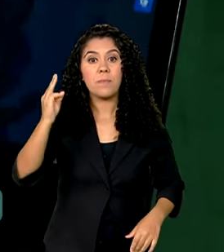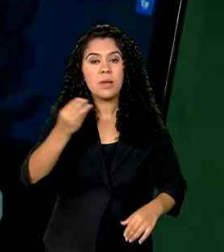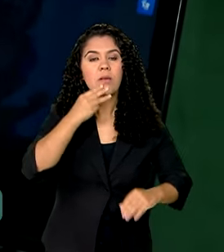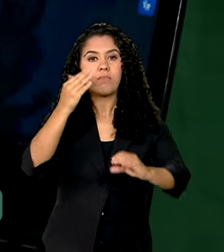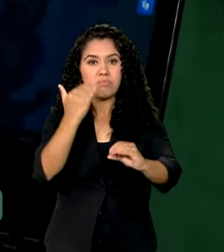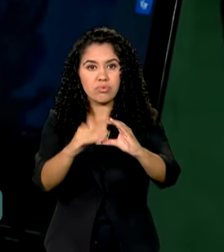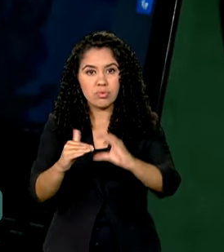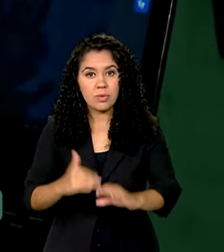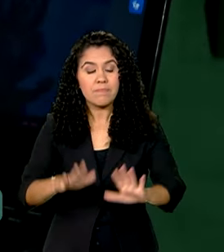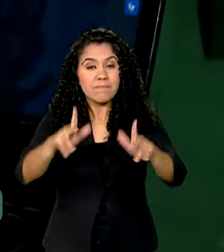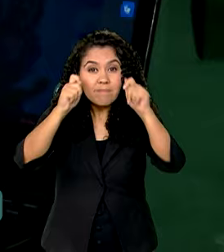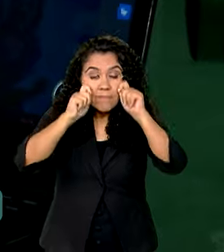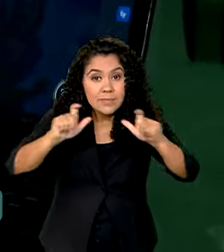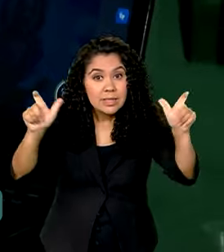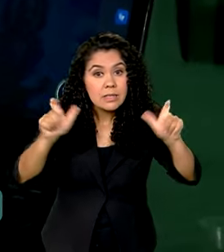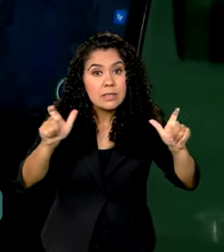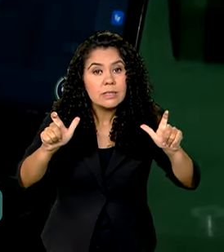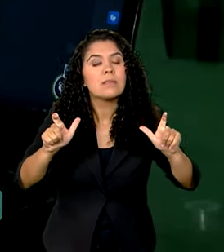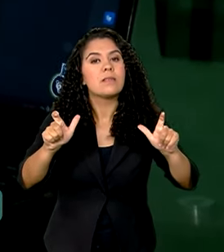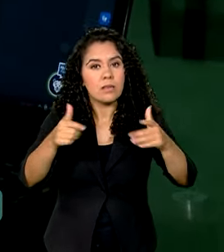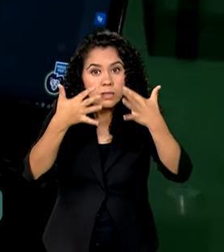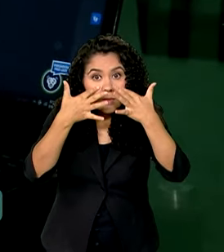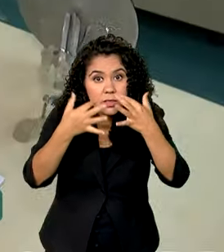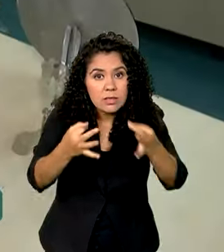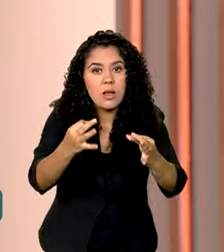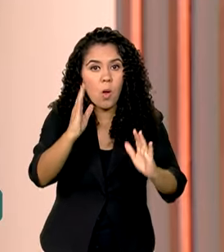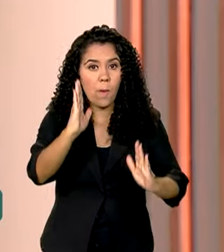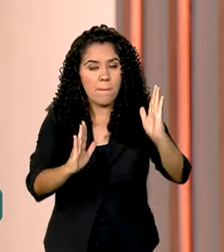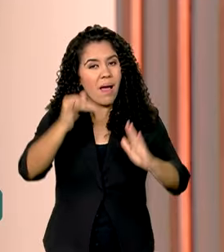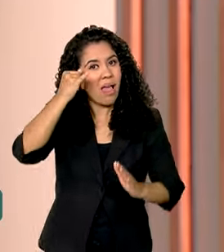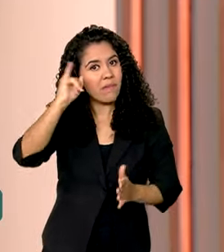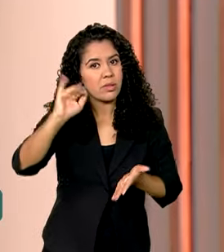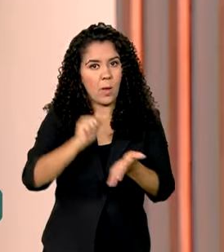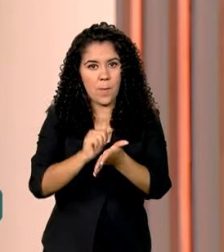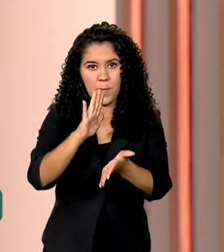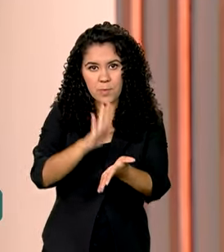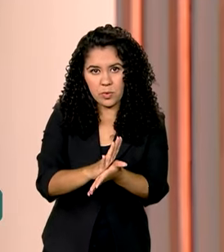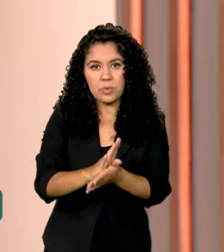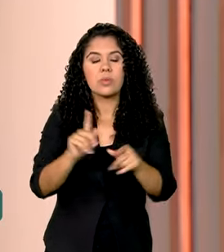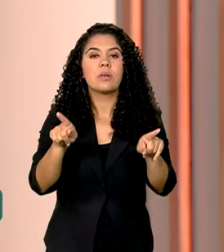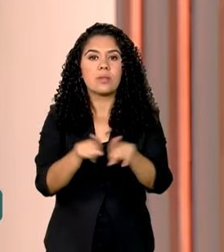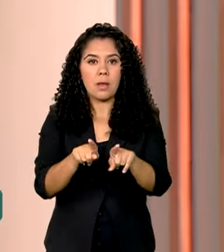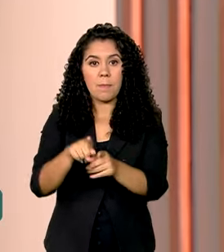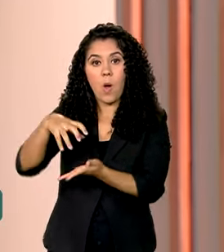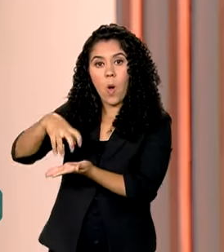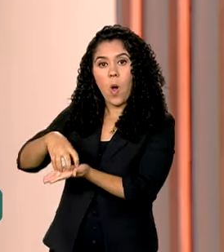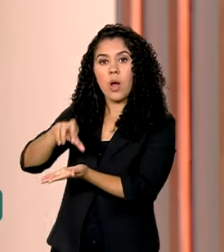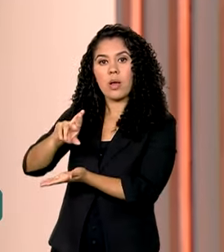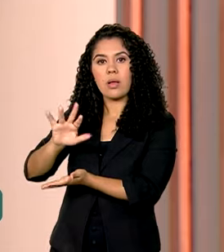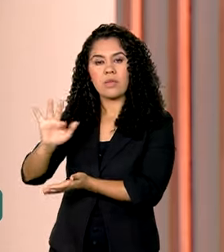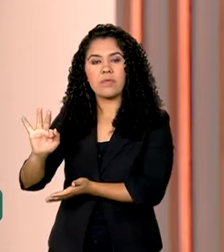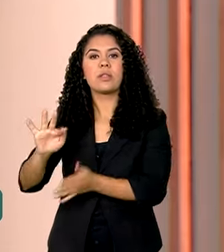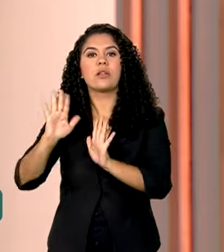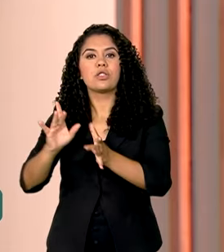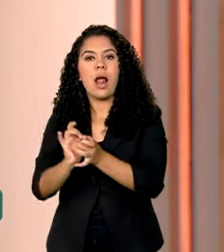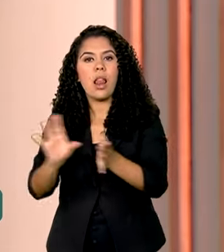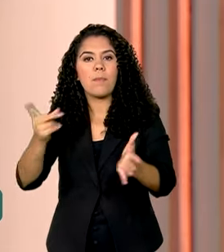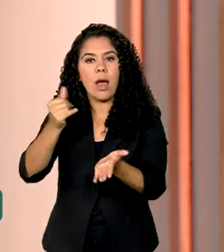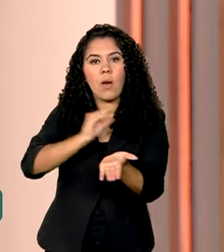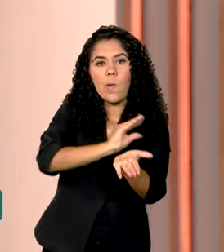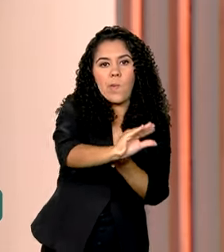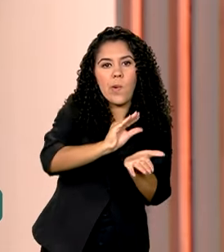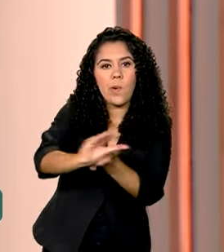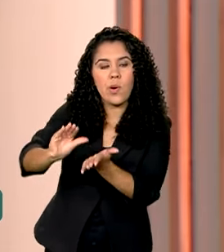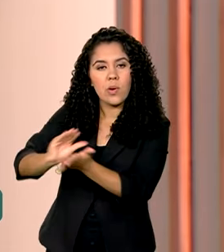importante ficar de olho no prazo para evitar multa. E hoje também a Receita Federal paga o primeiro lote de restituição